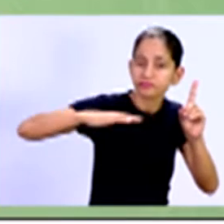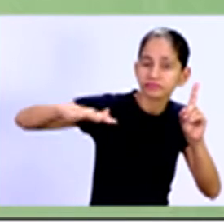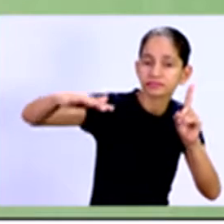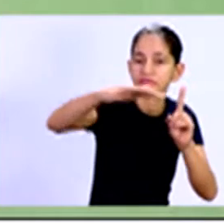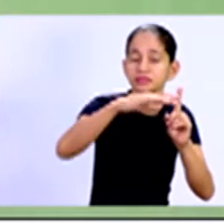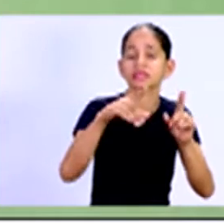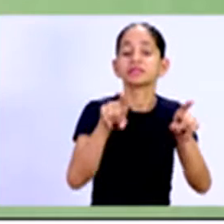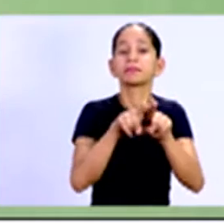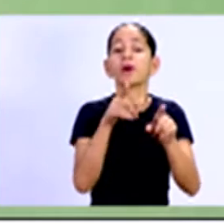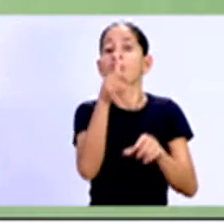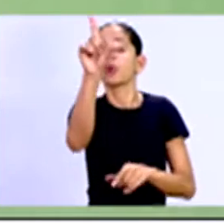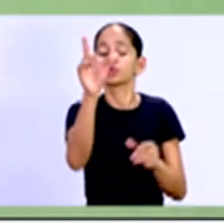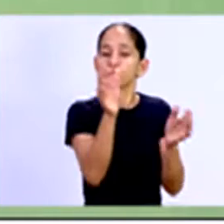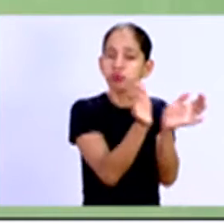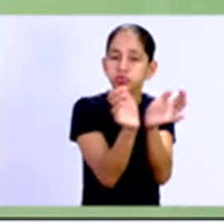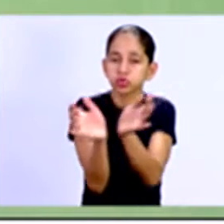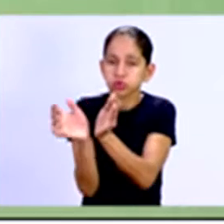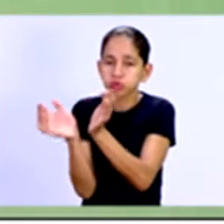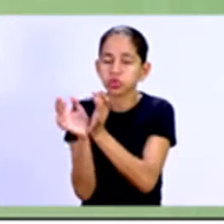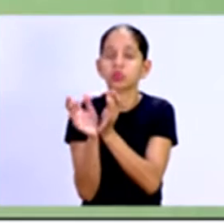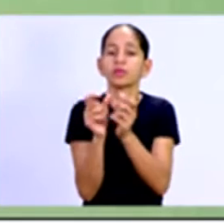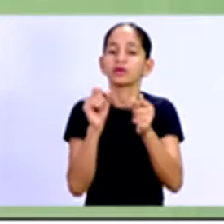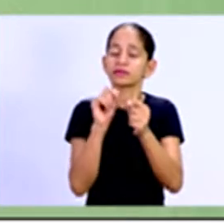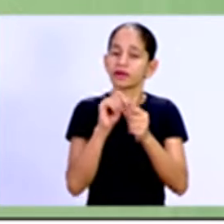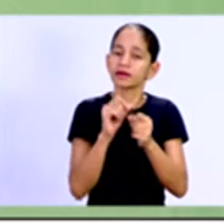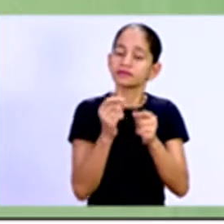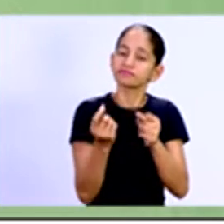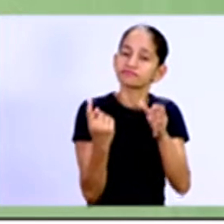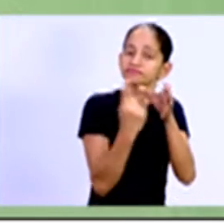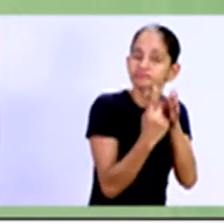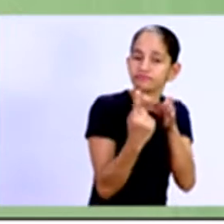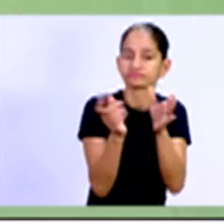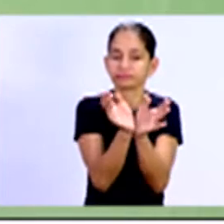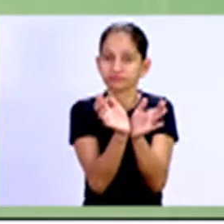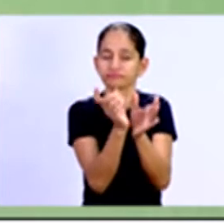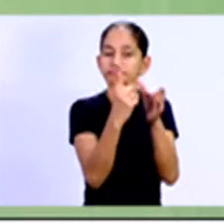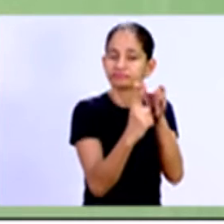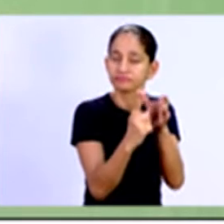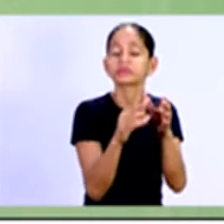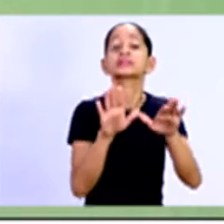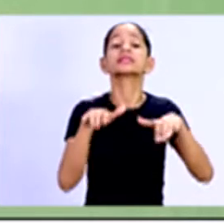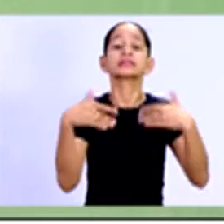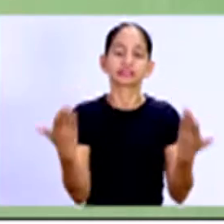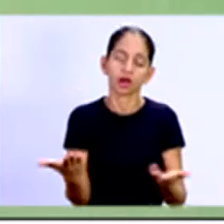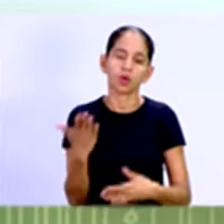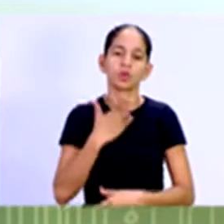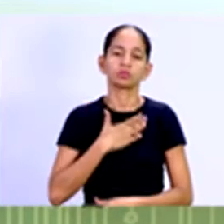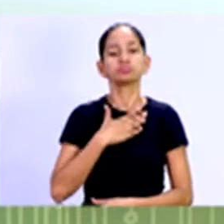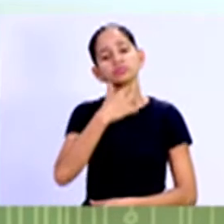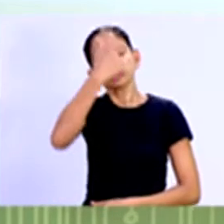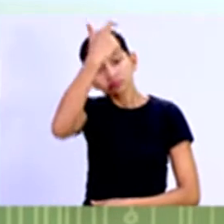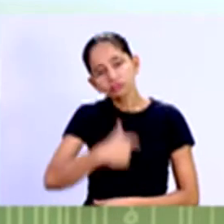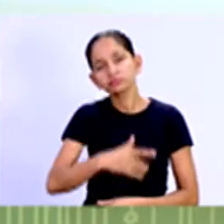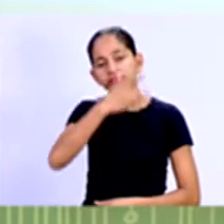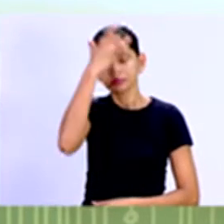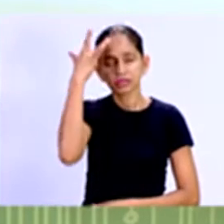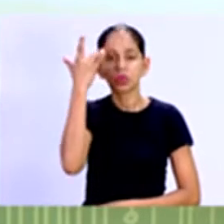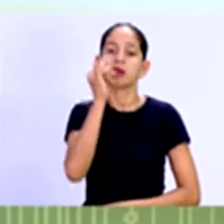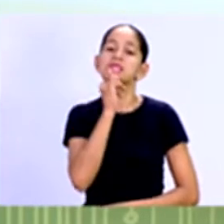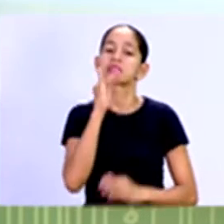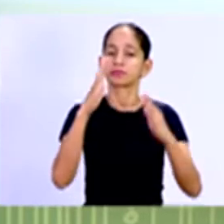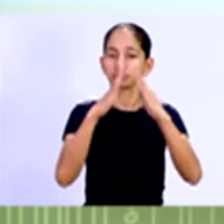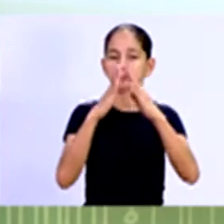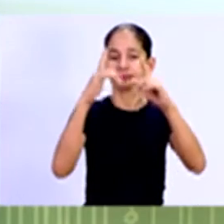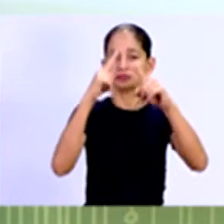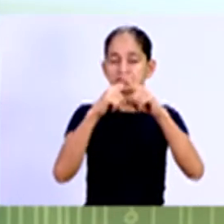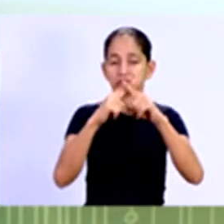nós fazemos parte. Por exemplo, a religião, né? A pessoa diz assim, bom, eu não vou fazer isso porque de acordo com a